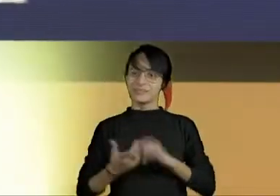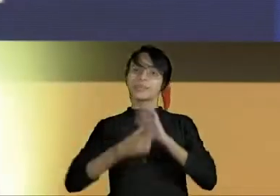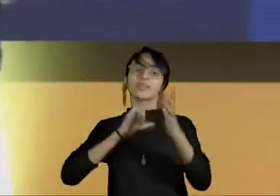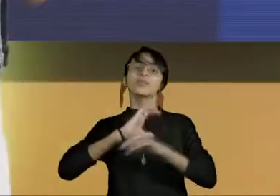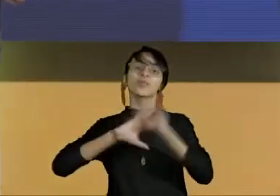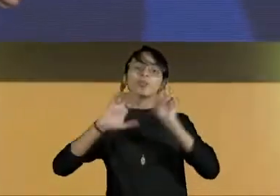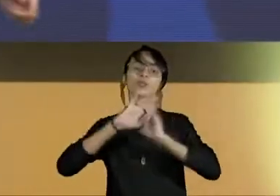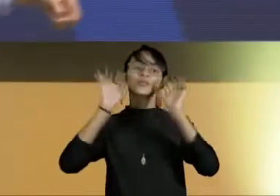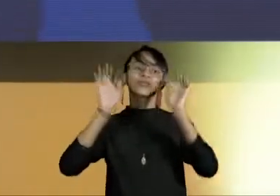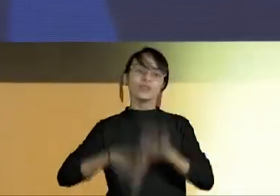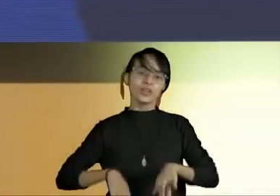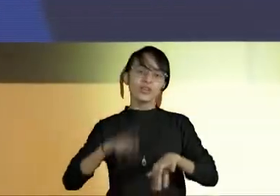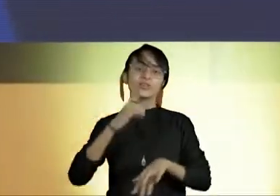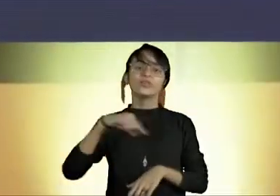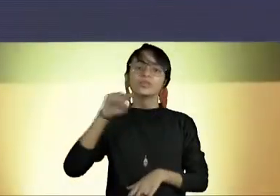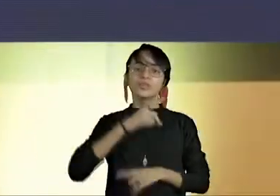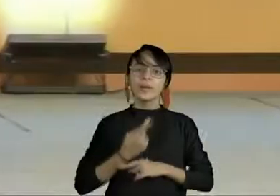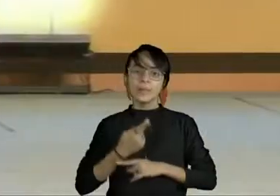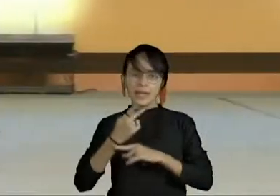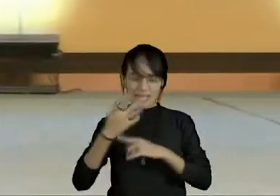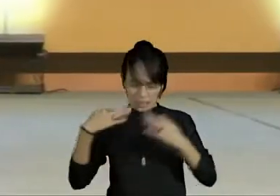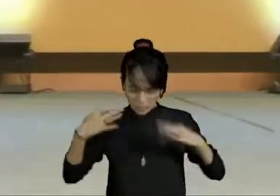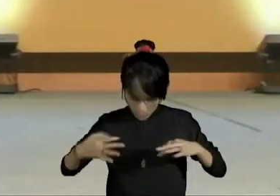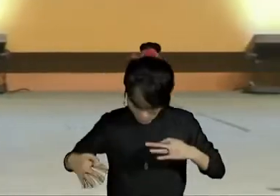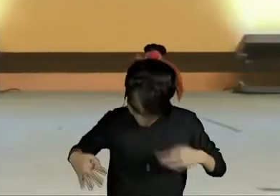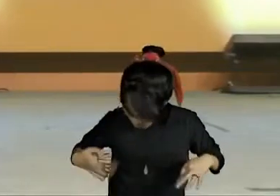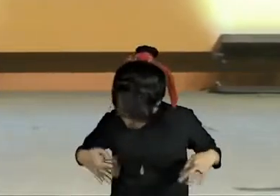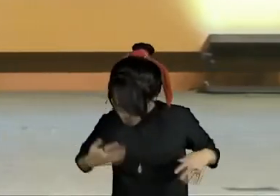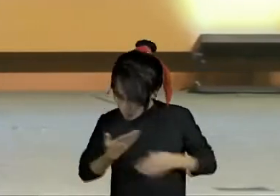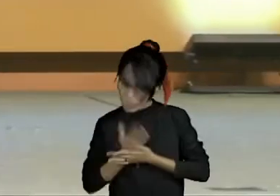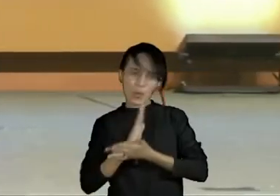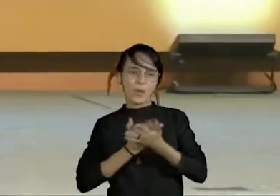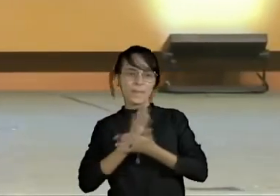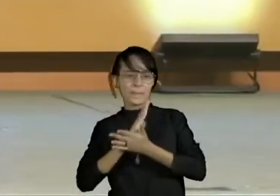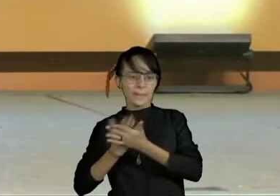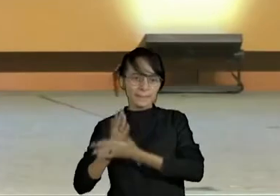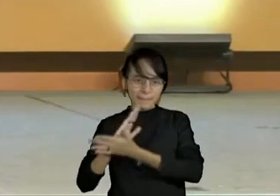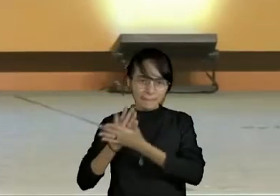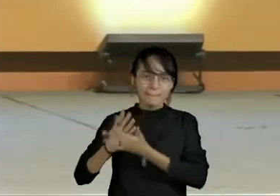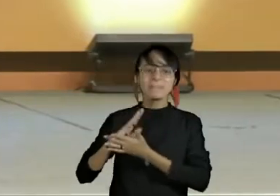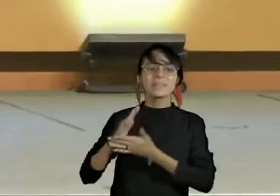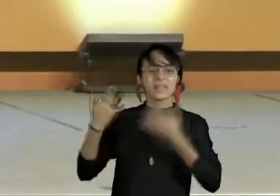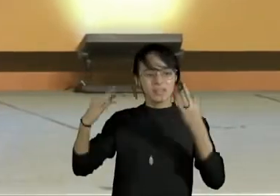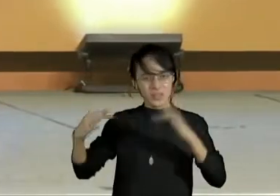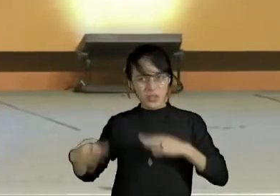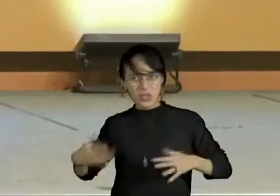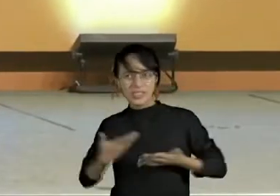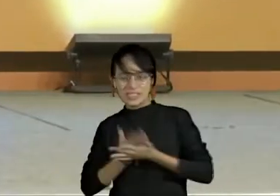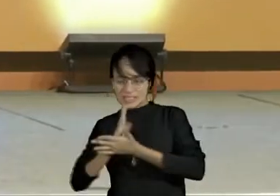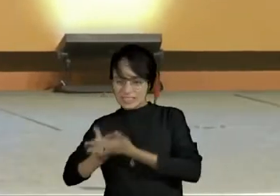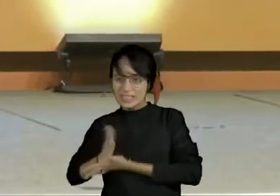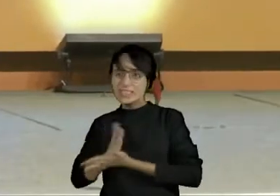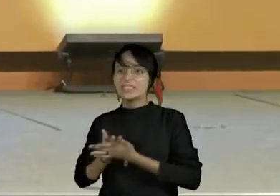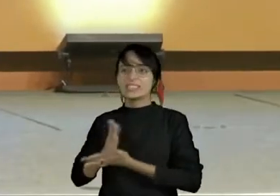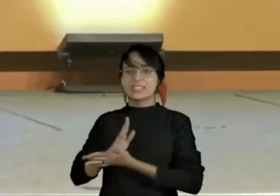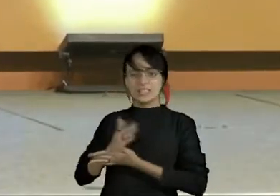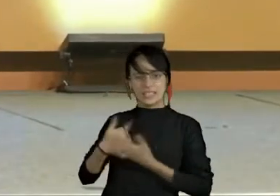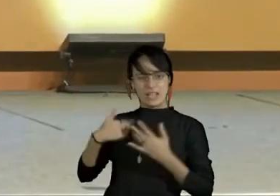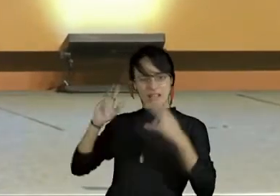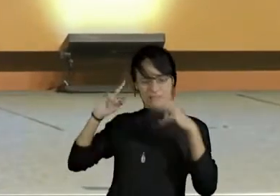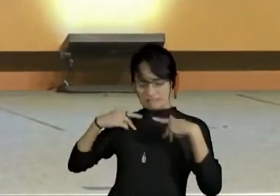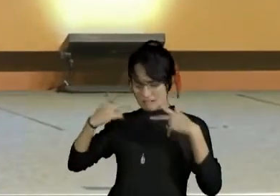culto acabar, você vai procurar aquela dor chata que estava te incomodando, aquela dor chata que estava roubando a sua